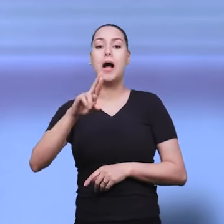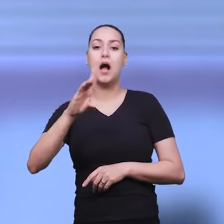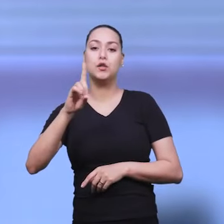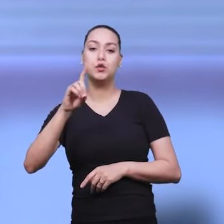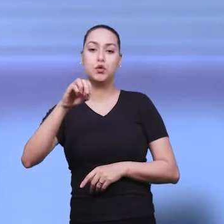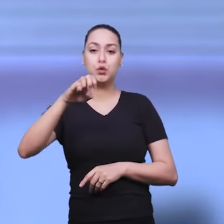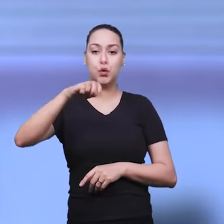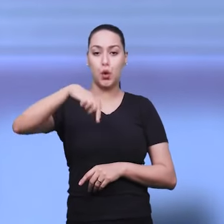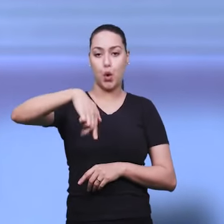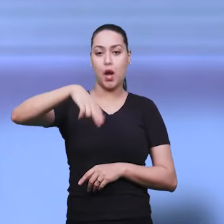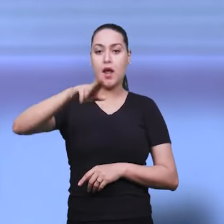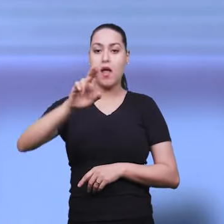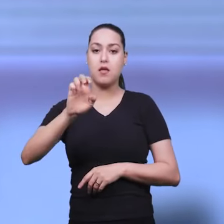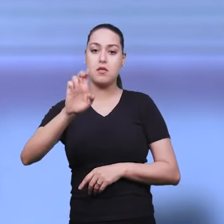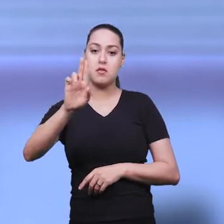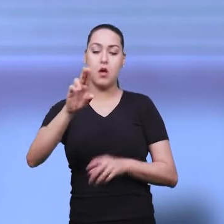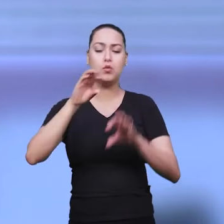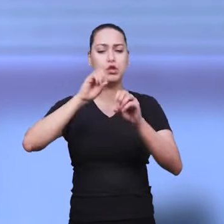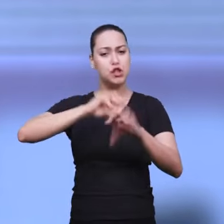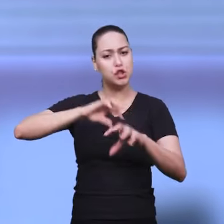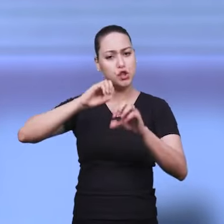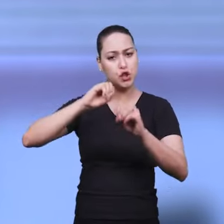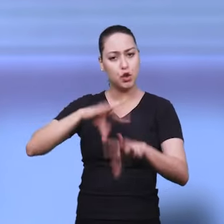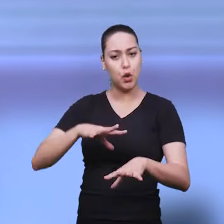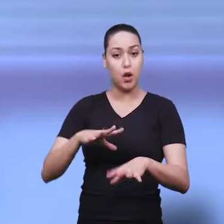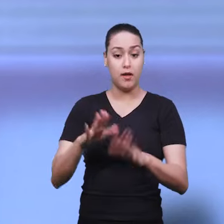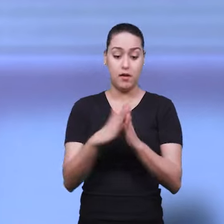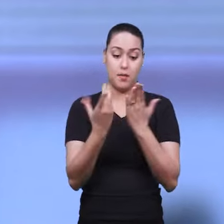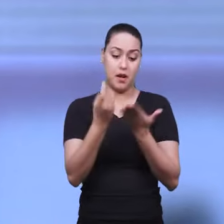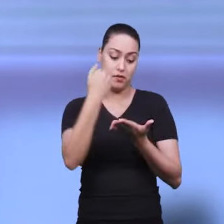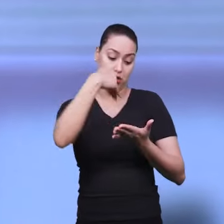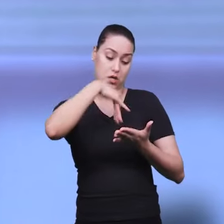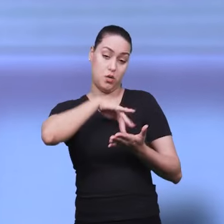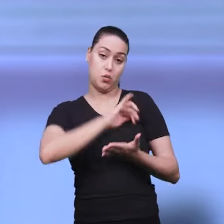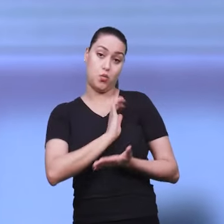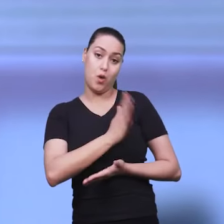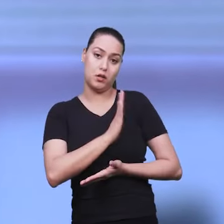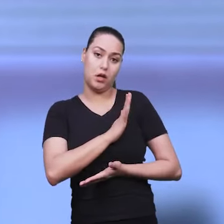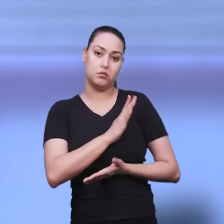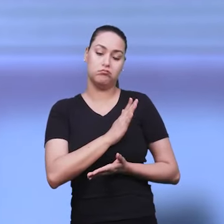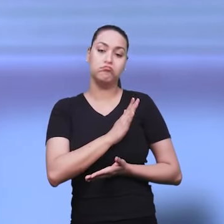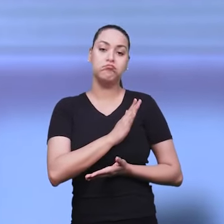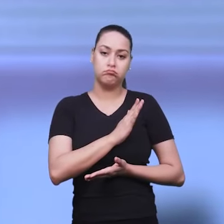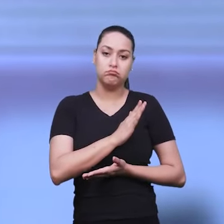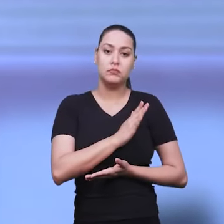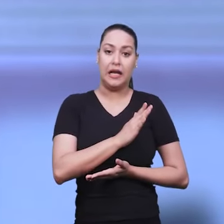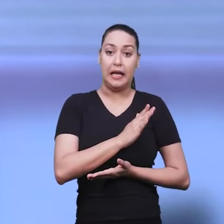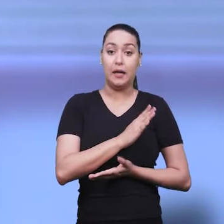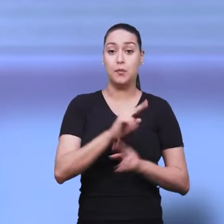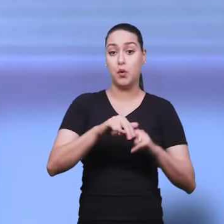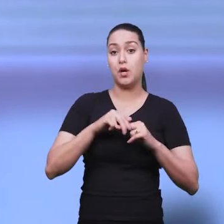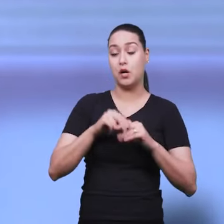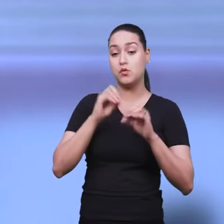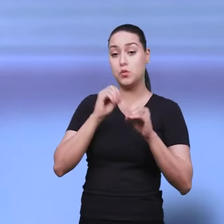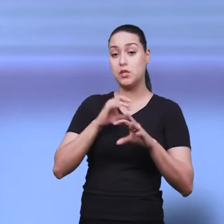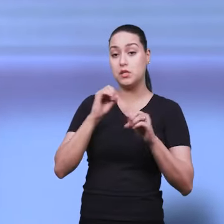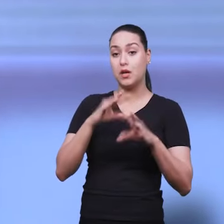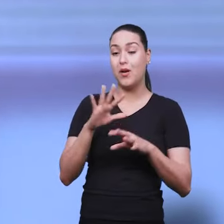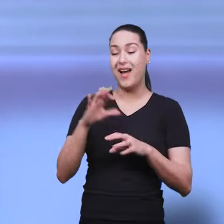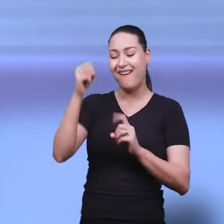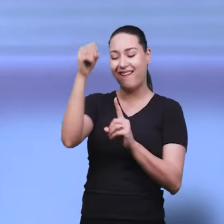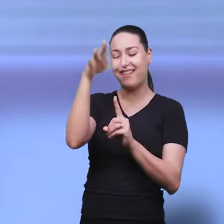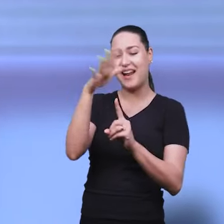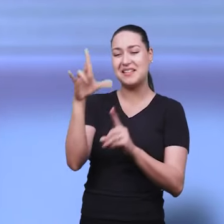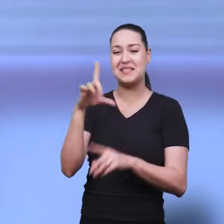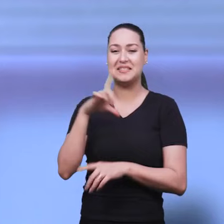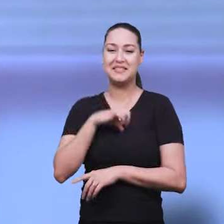ensinado. A palavra de Deus estava guardada em seu coração e, por obediência aos ensinos de Mardoqueu, ela alcançou graça